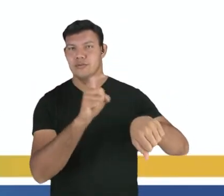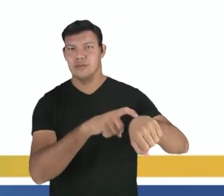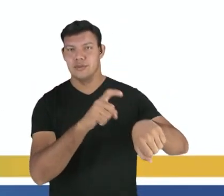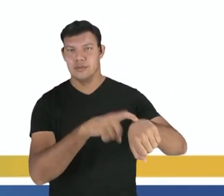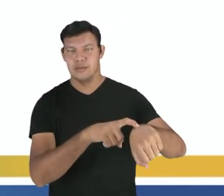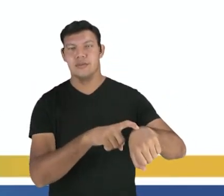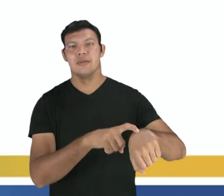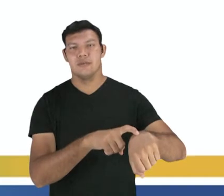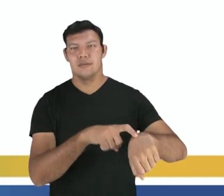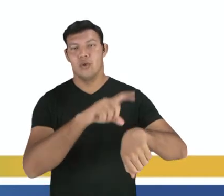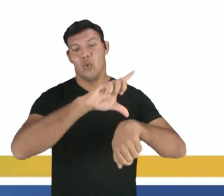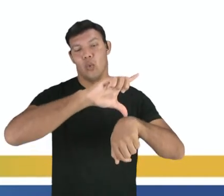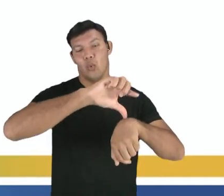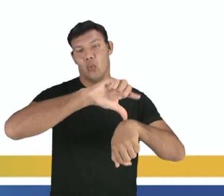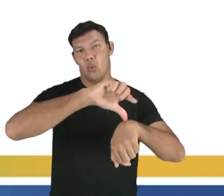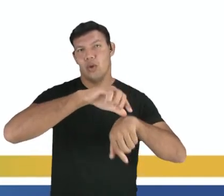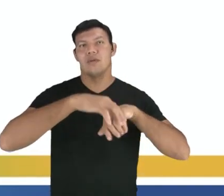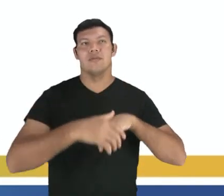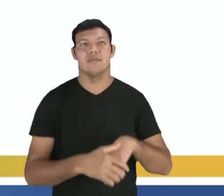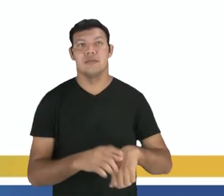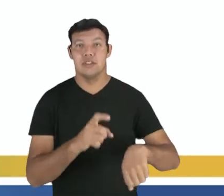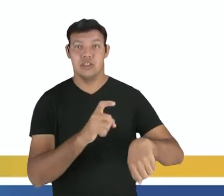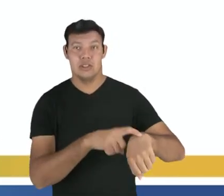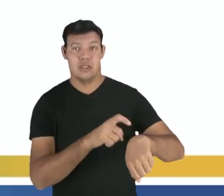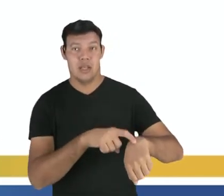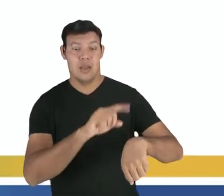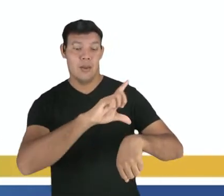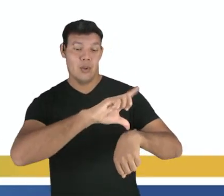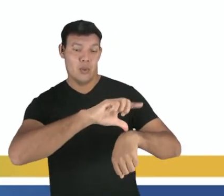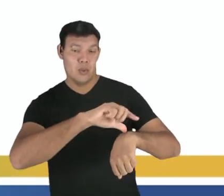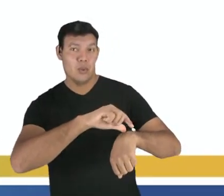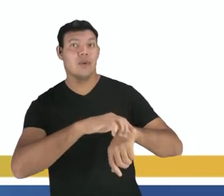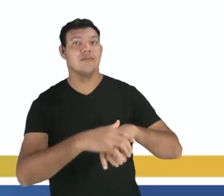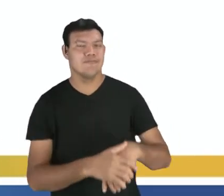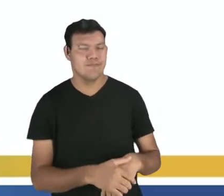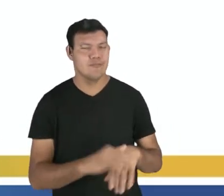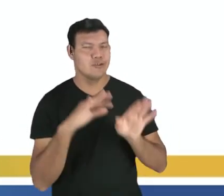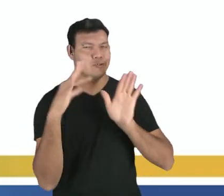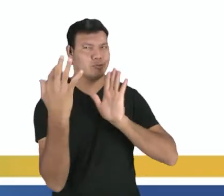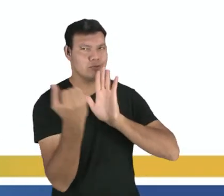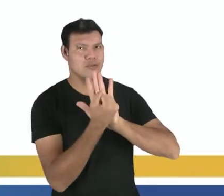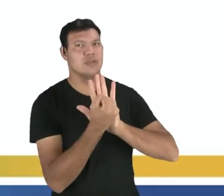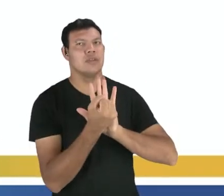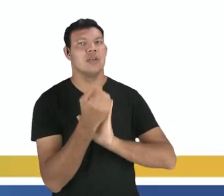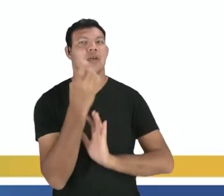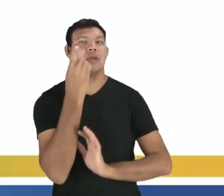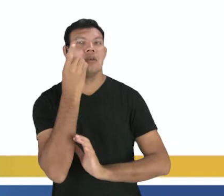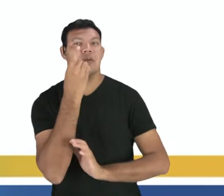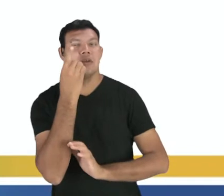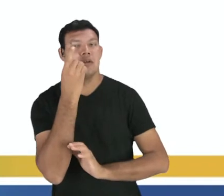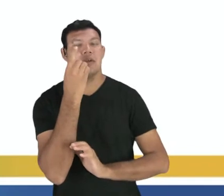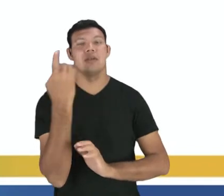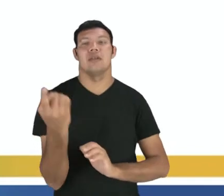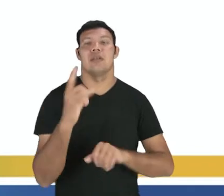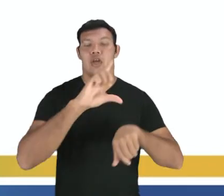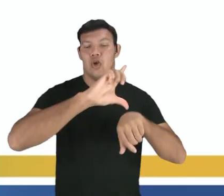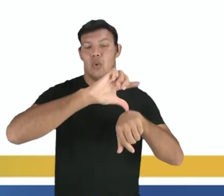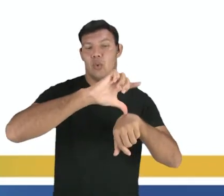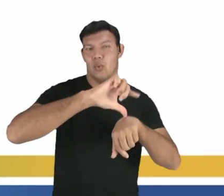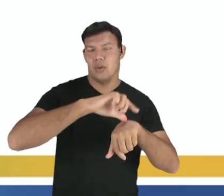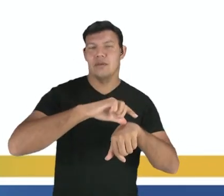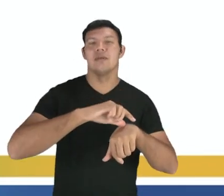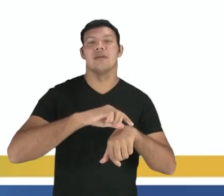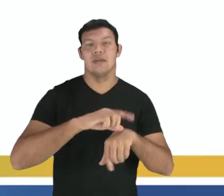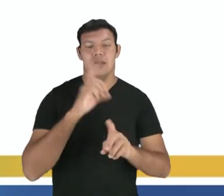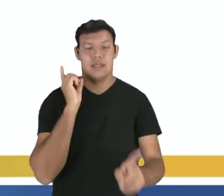tempo cronológico Chrono o tempo cronológico ele vai ser marcado por datas horas você vai